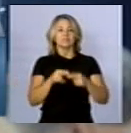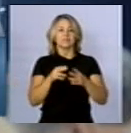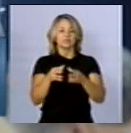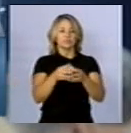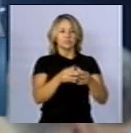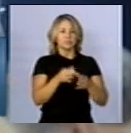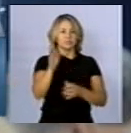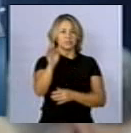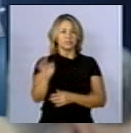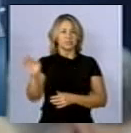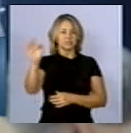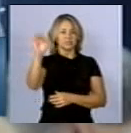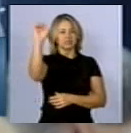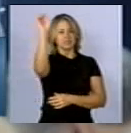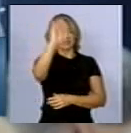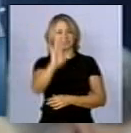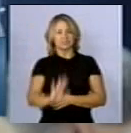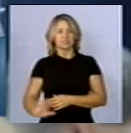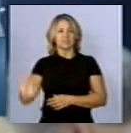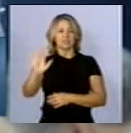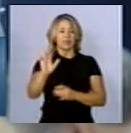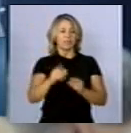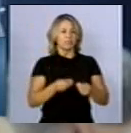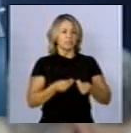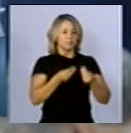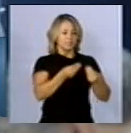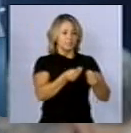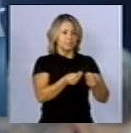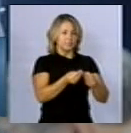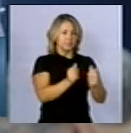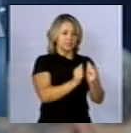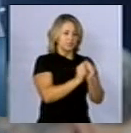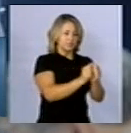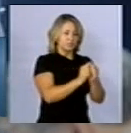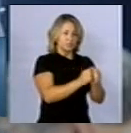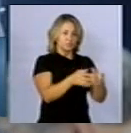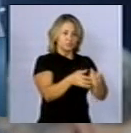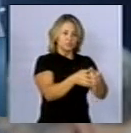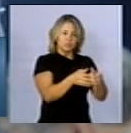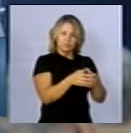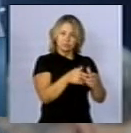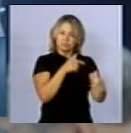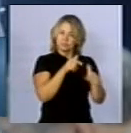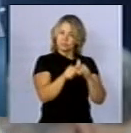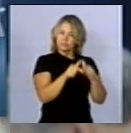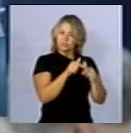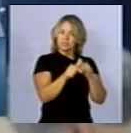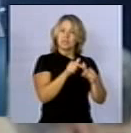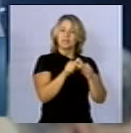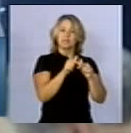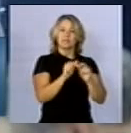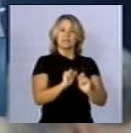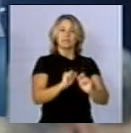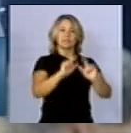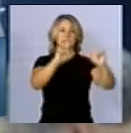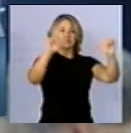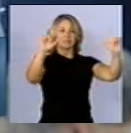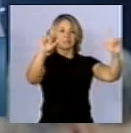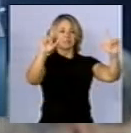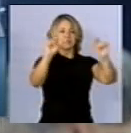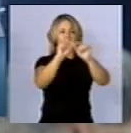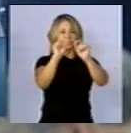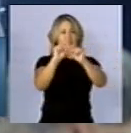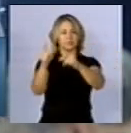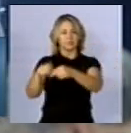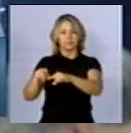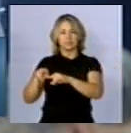dos urbanitários para subsidiar a Federação em uma campanha que a Federação faz pela volta